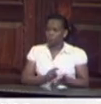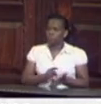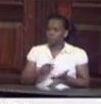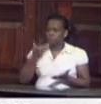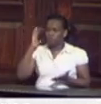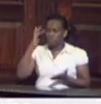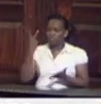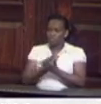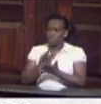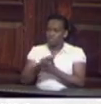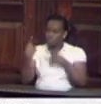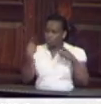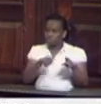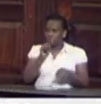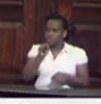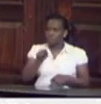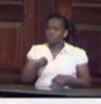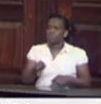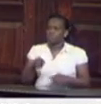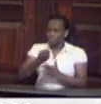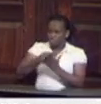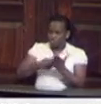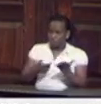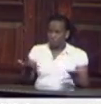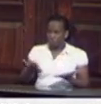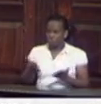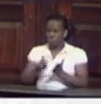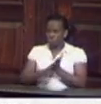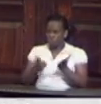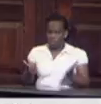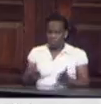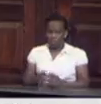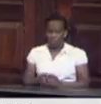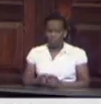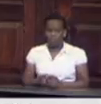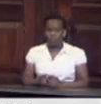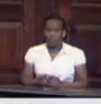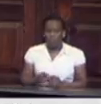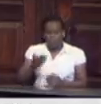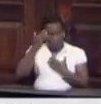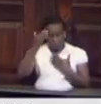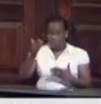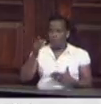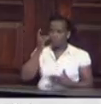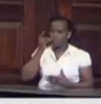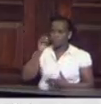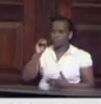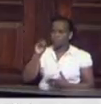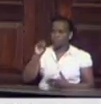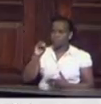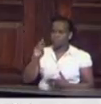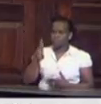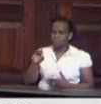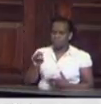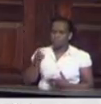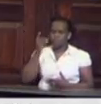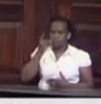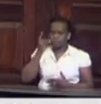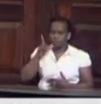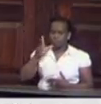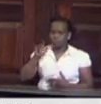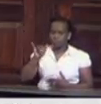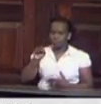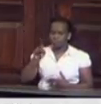uma injustiça o que foi escrito hoje nesse artigo. Muito obrigado, deputado Osório. Deputado Luiz Paulo, eu